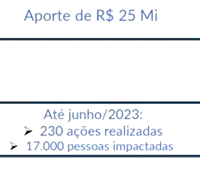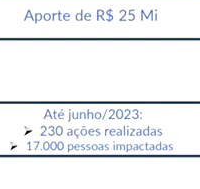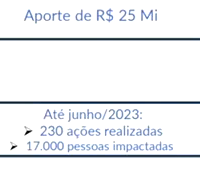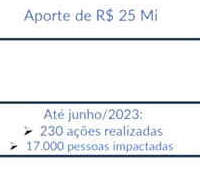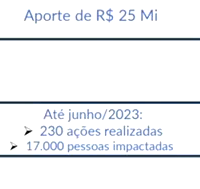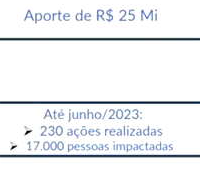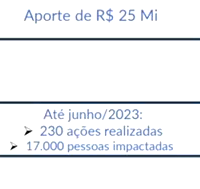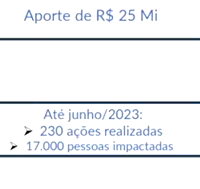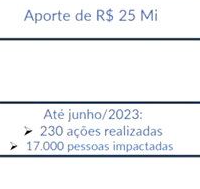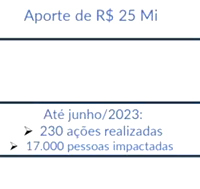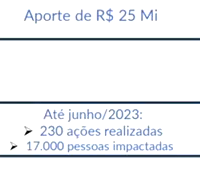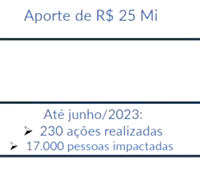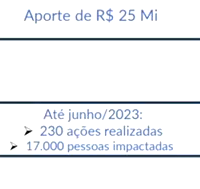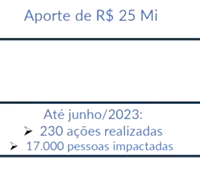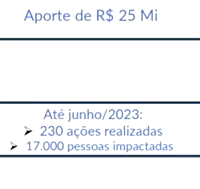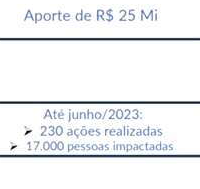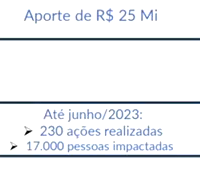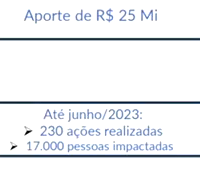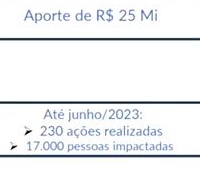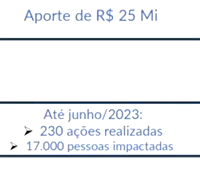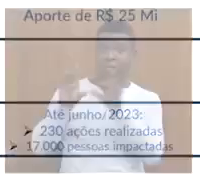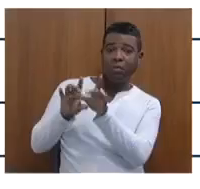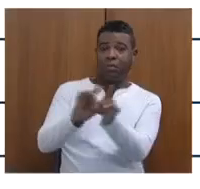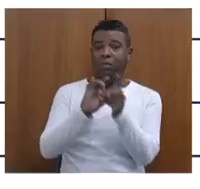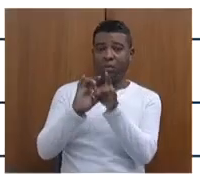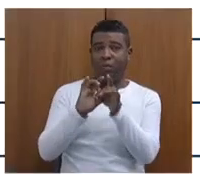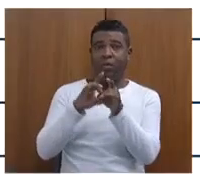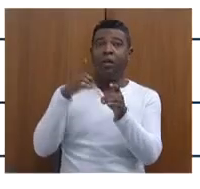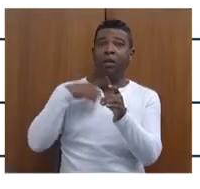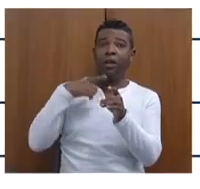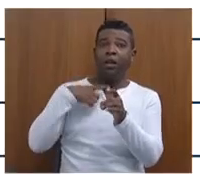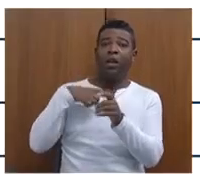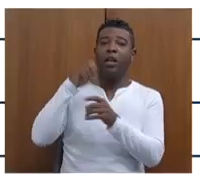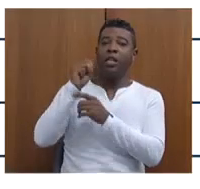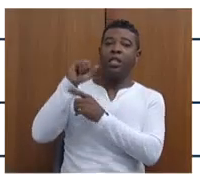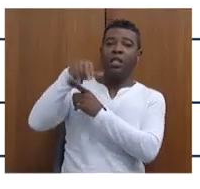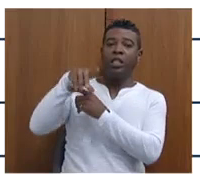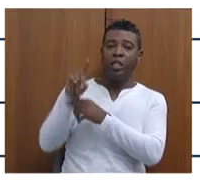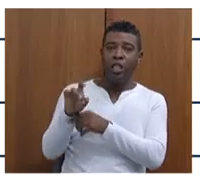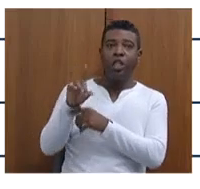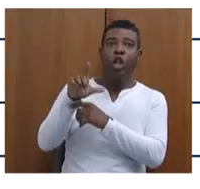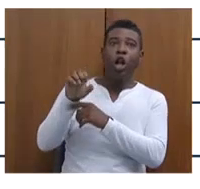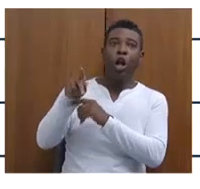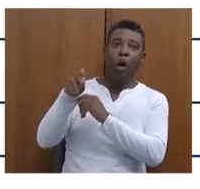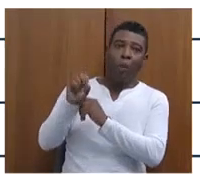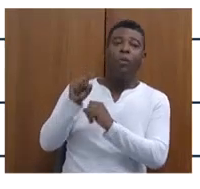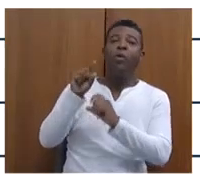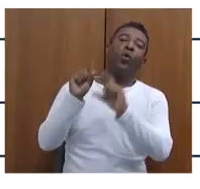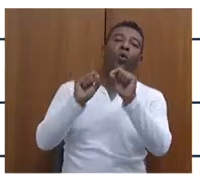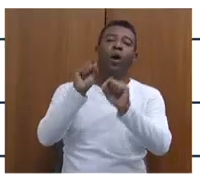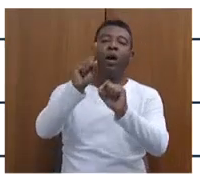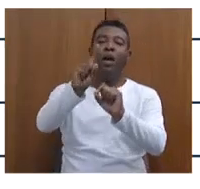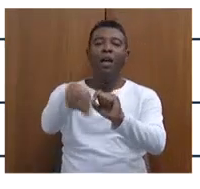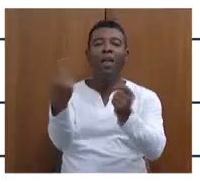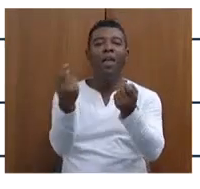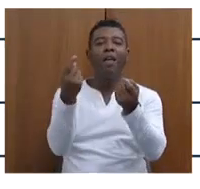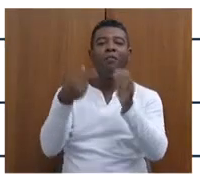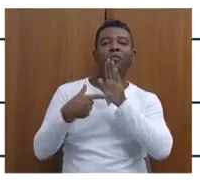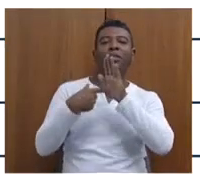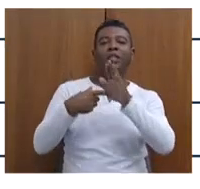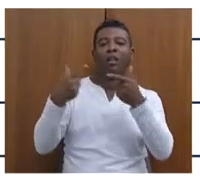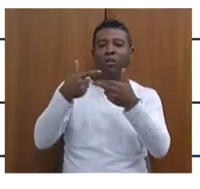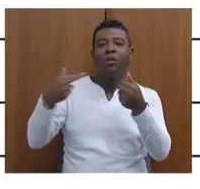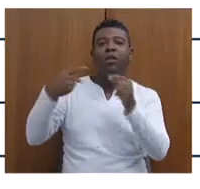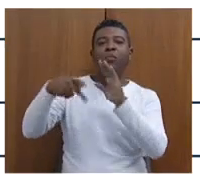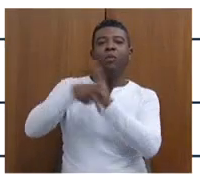temos o Cid gov que é uma forma de apresentação das dores que o governo tem seja na segurança pública